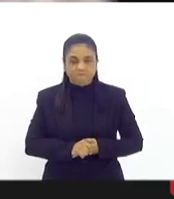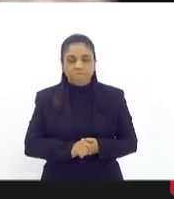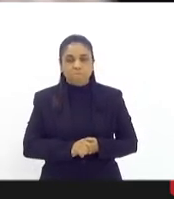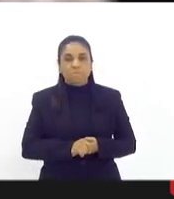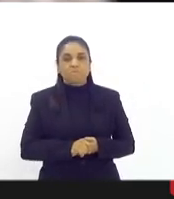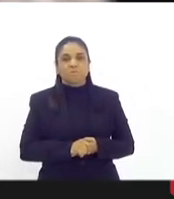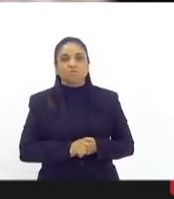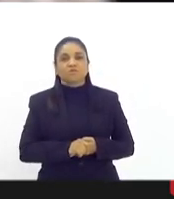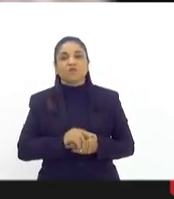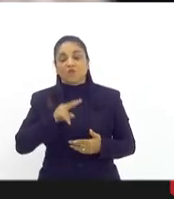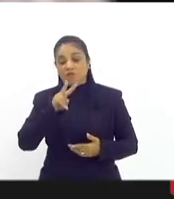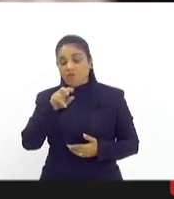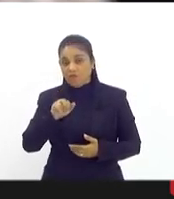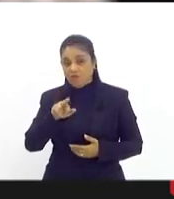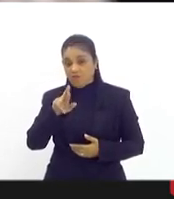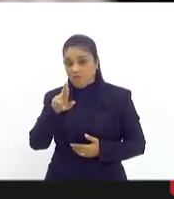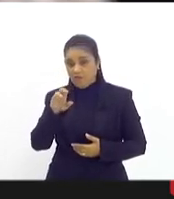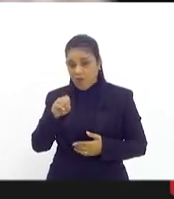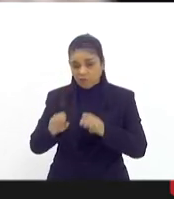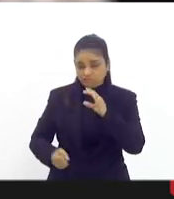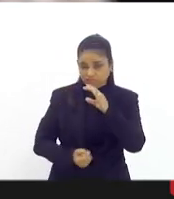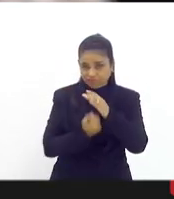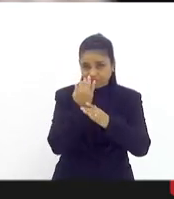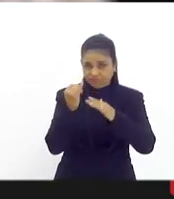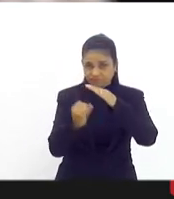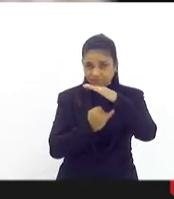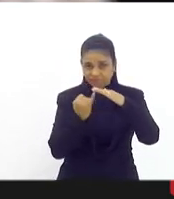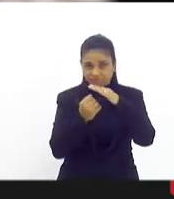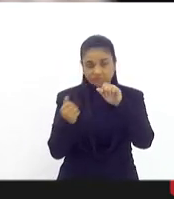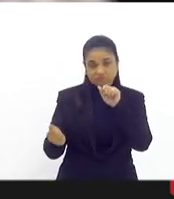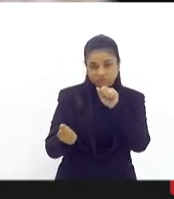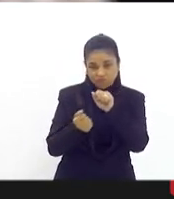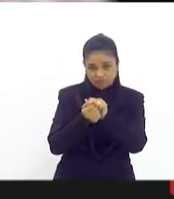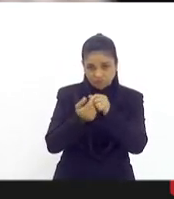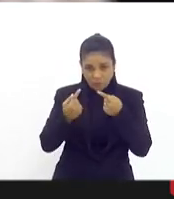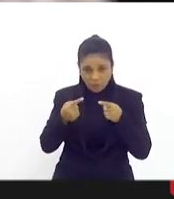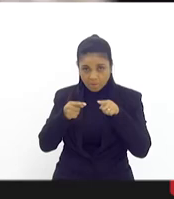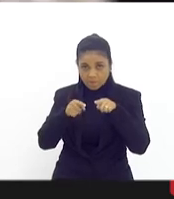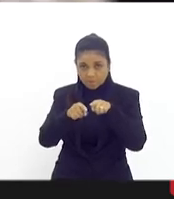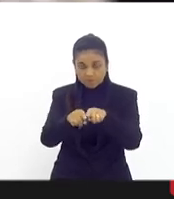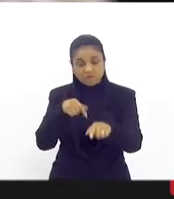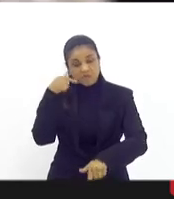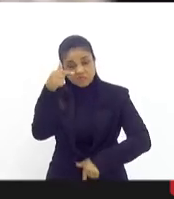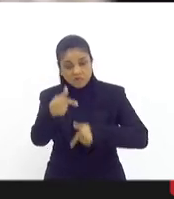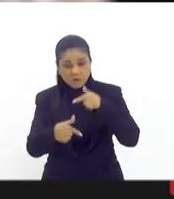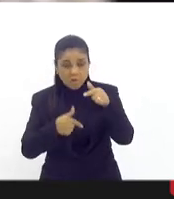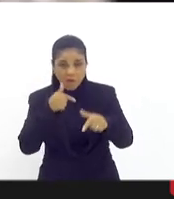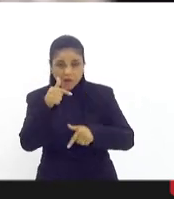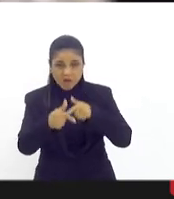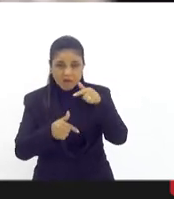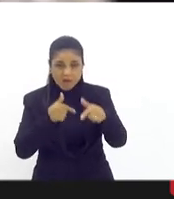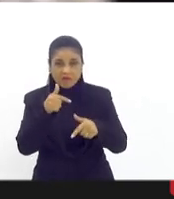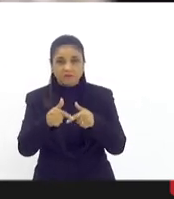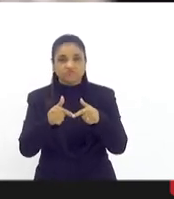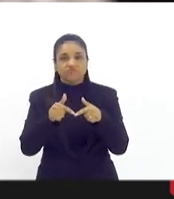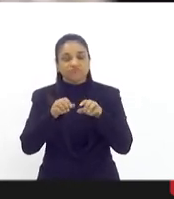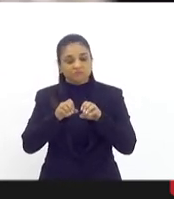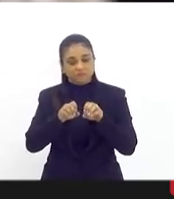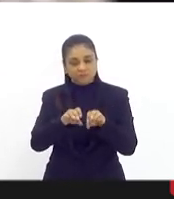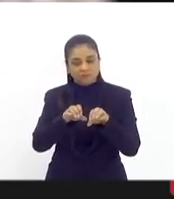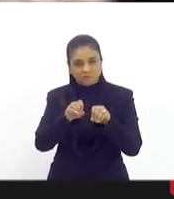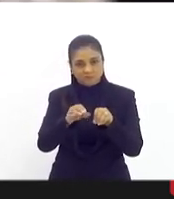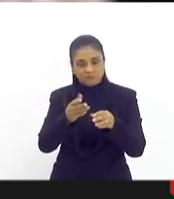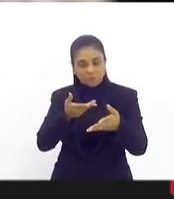O Vero, que é um instituto, né, que eu fundei junto ao Caio Machado, junto de outras pessoas, o Vero vem trabalhando nessa frente de educação midiática já